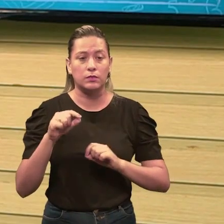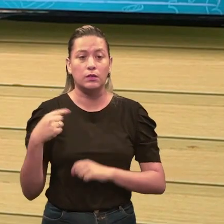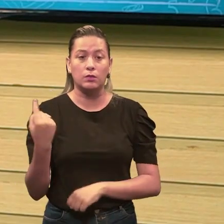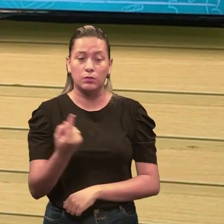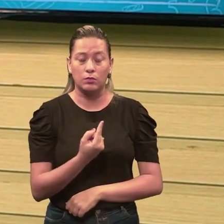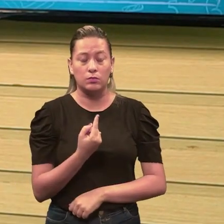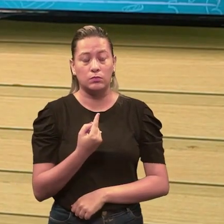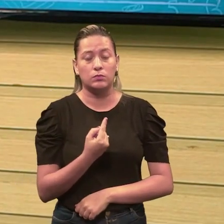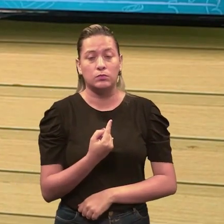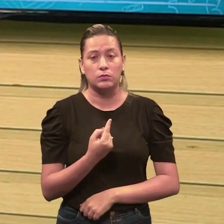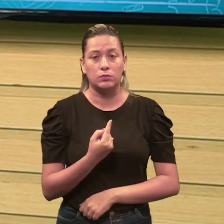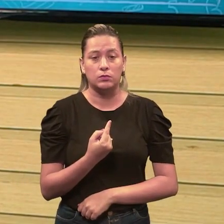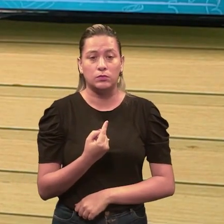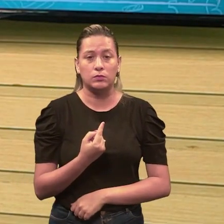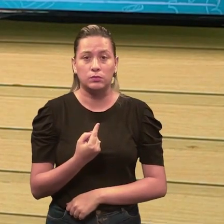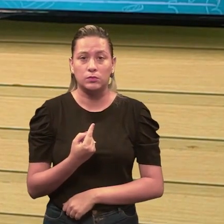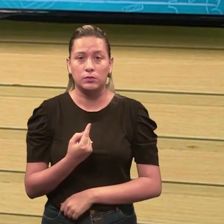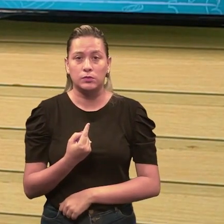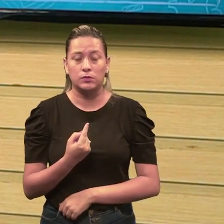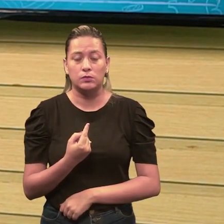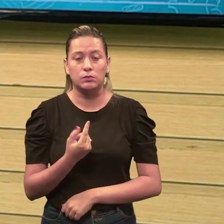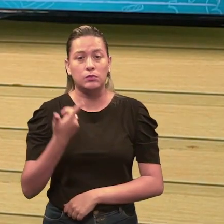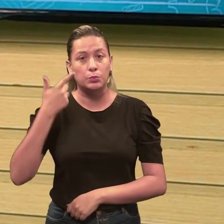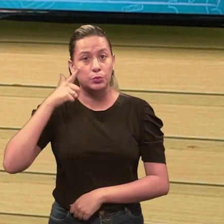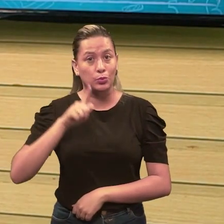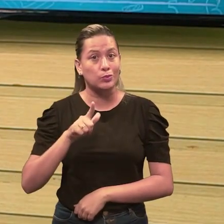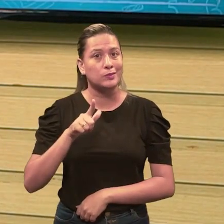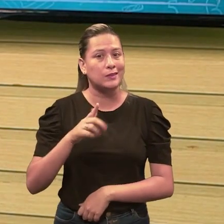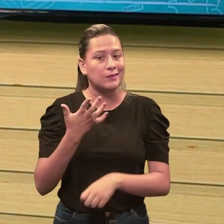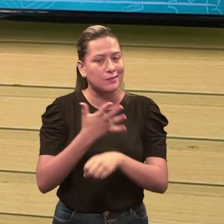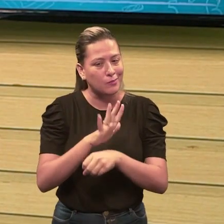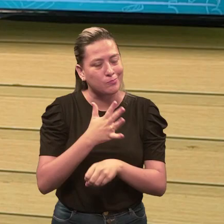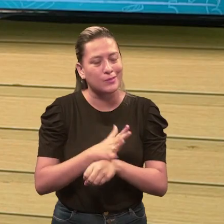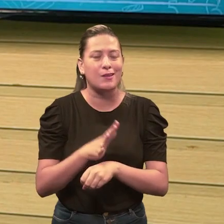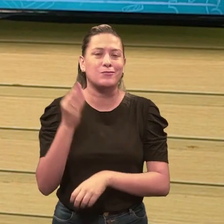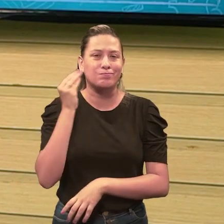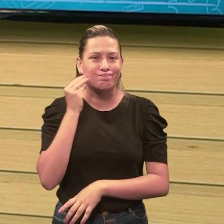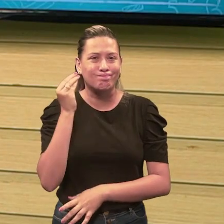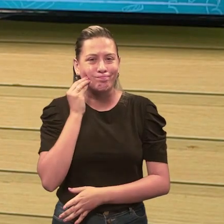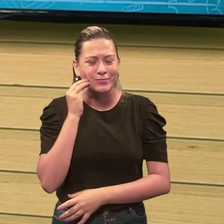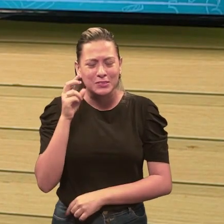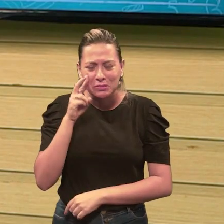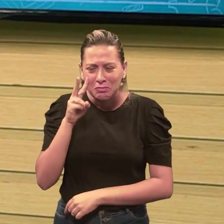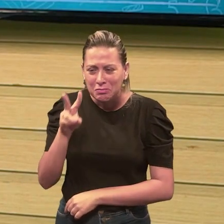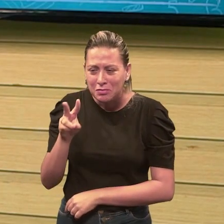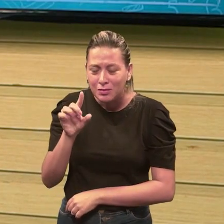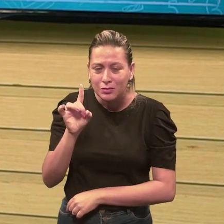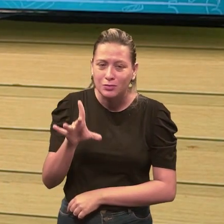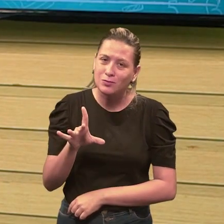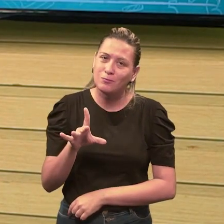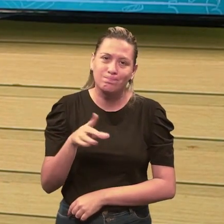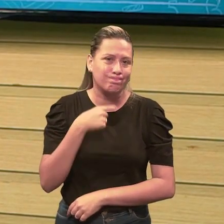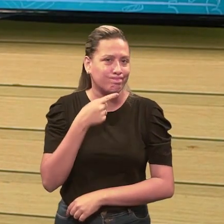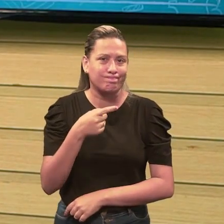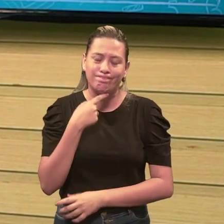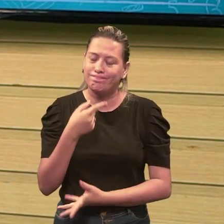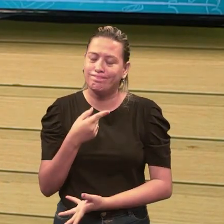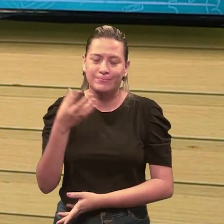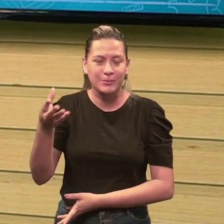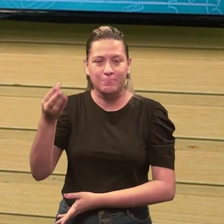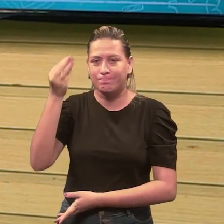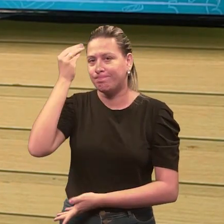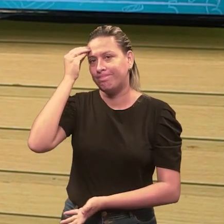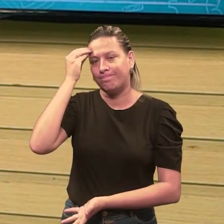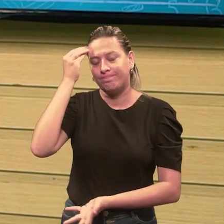Mas isso aqui a gente só vai conseguir fazer, teoricamente, na prática mesmo, tá? Só olhando